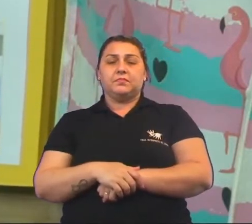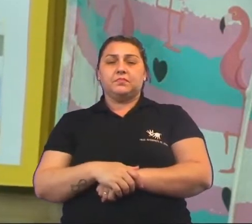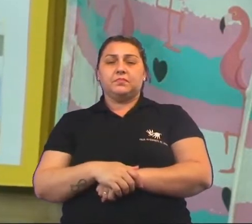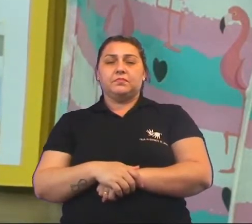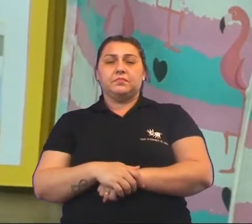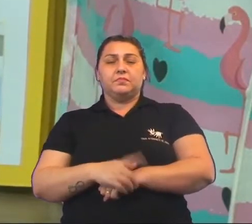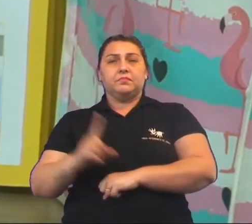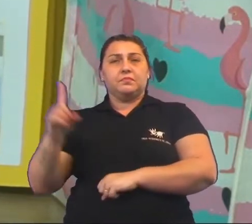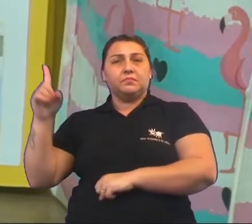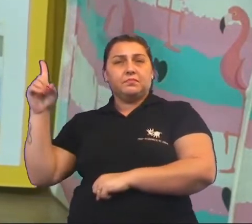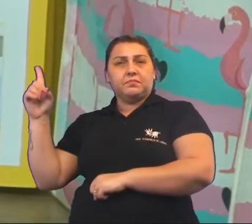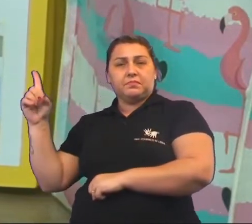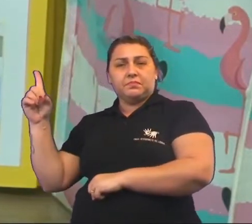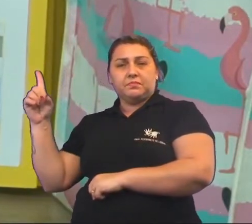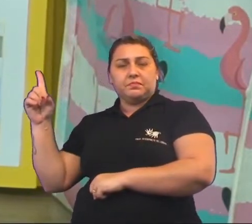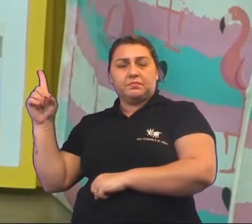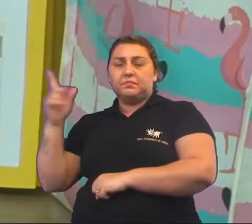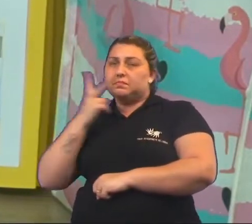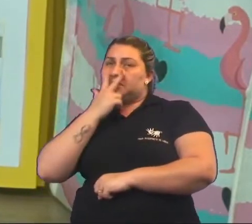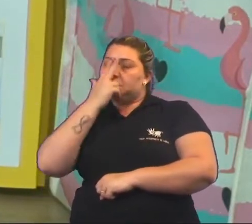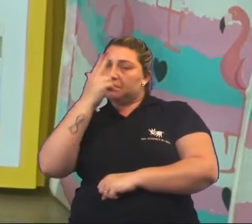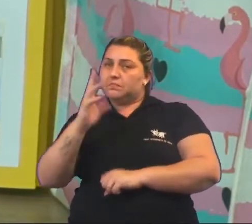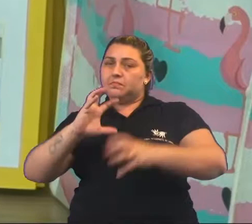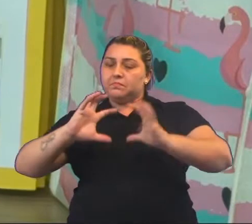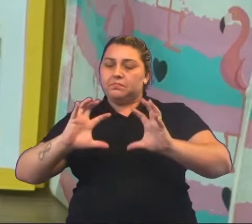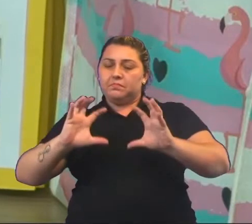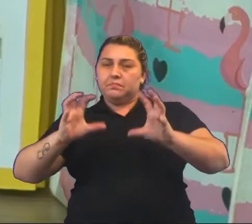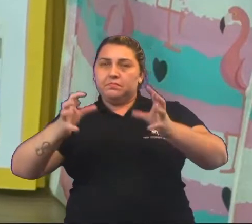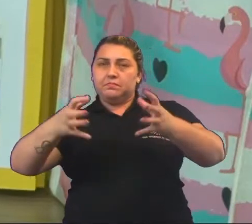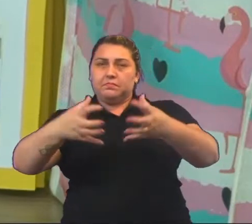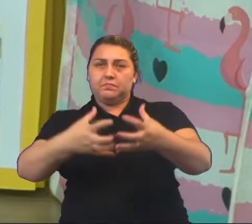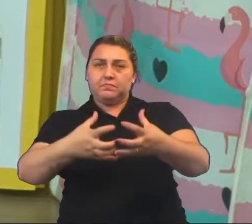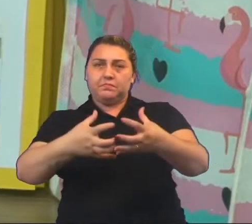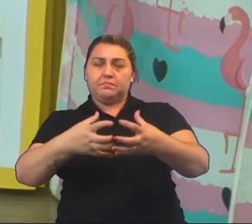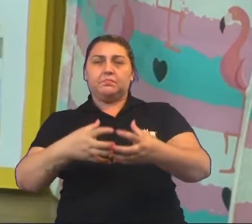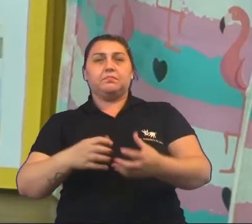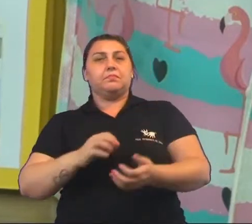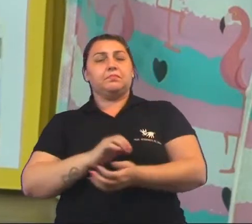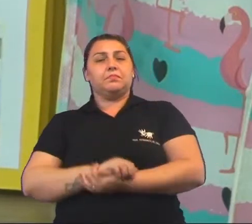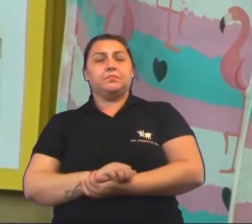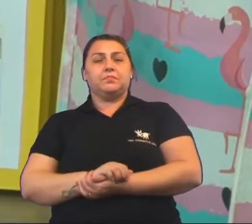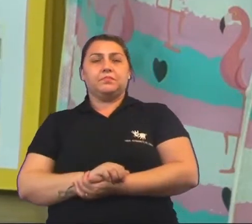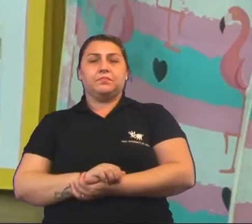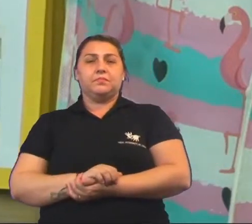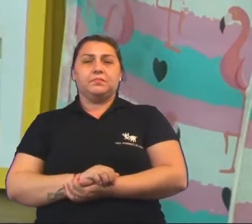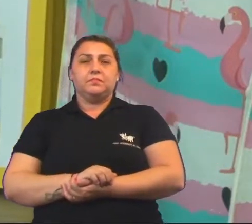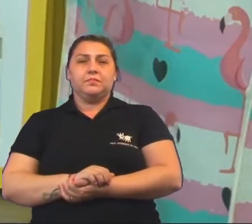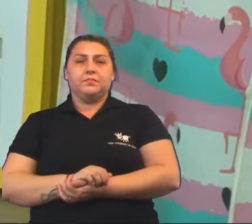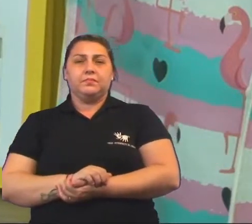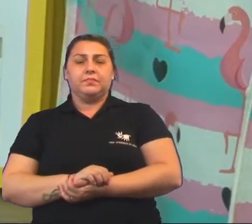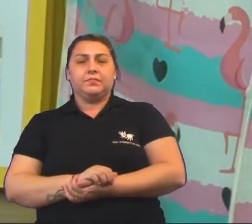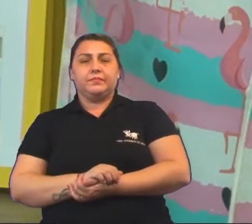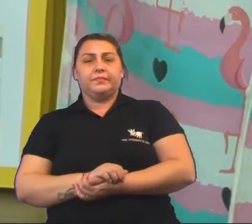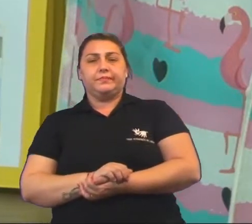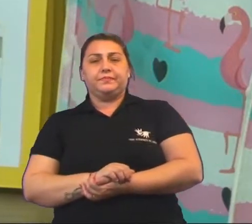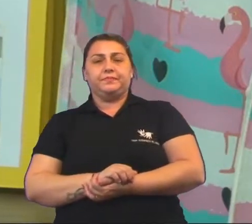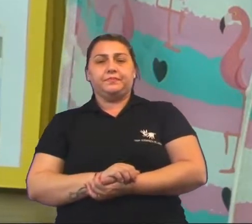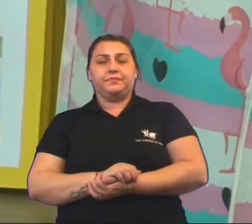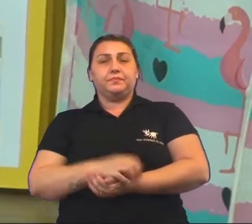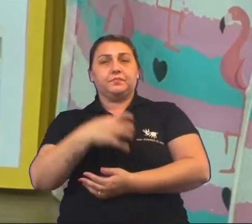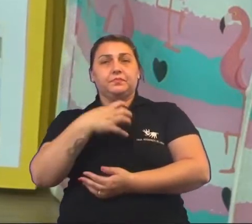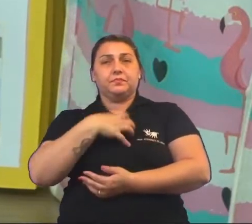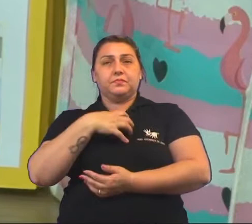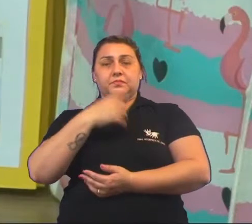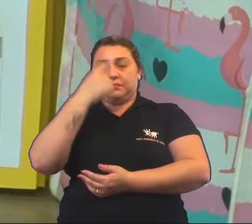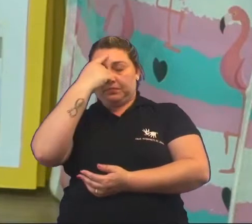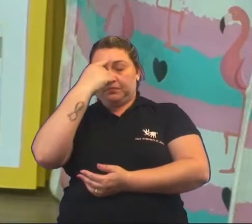Esta imagem aqui é parecida com o formato destas outras duas imagens que acabamos de ver. O formato desta